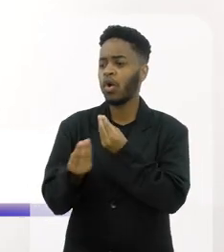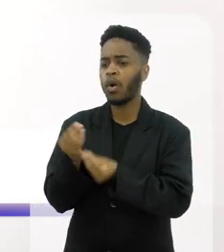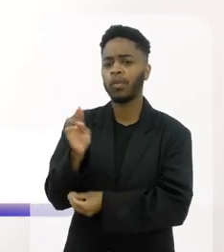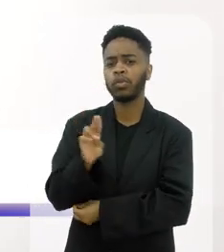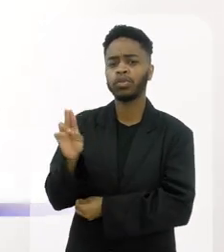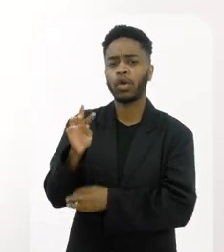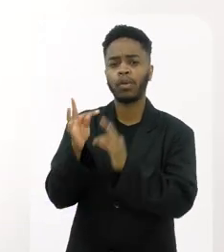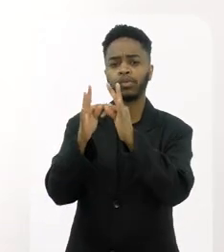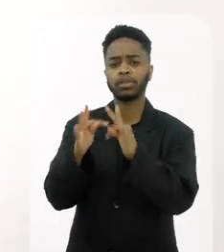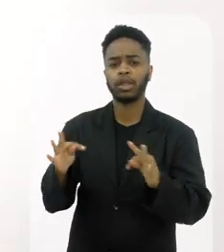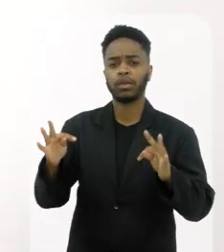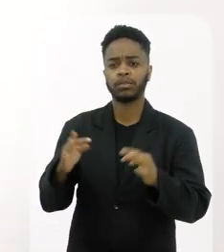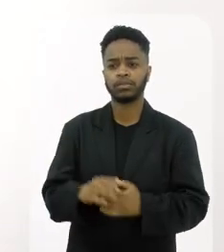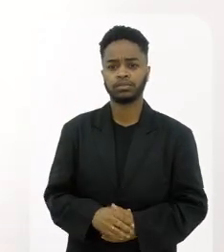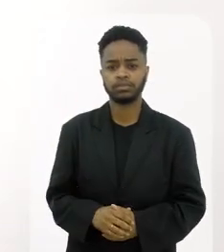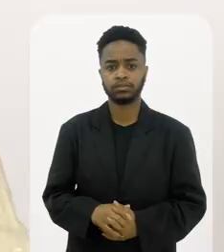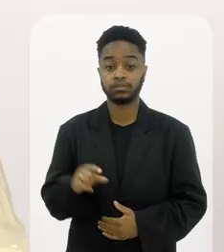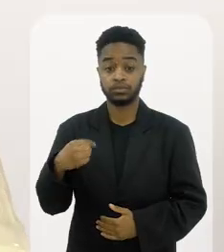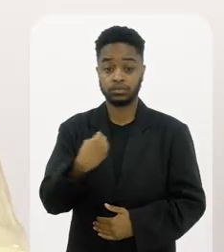Como se chama seu templo? Conte.